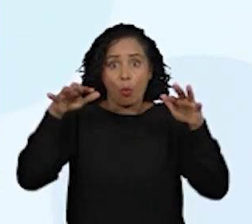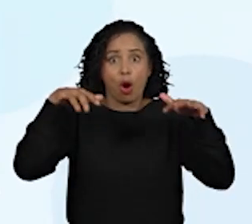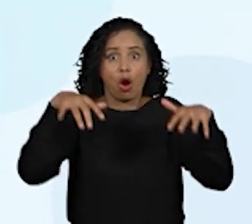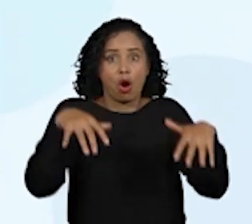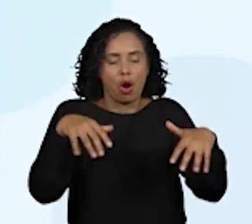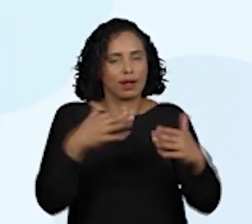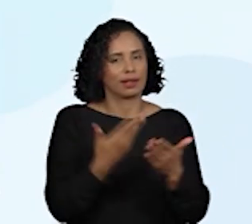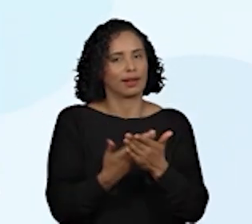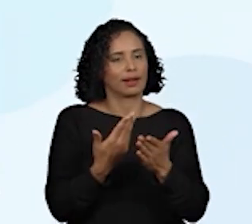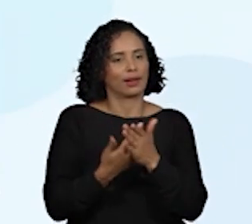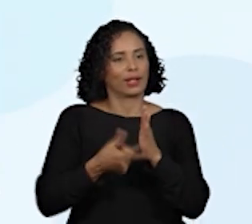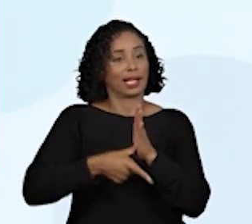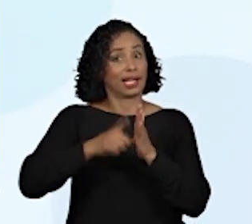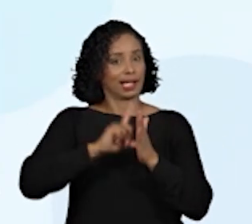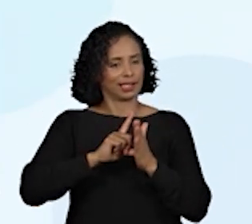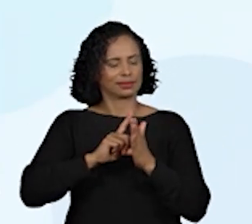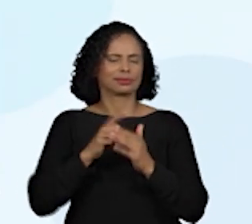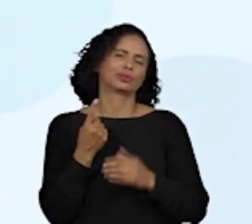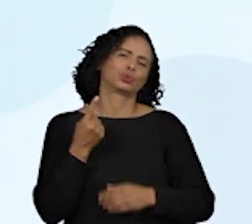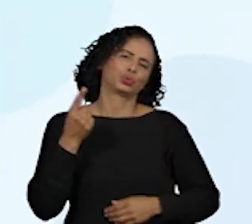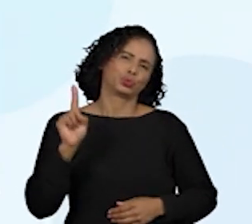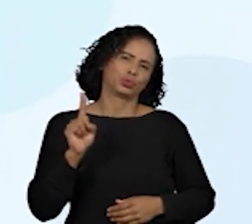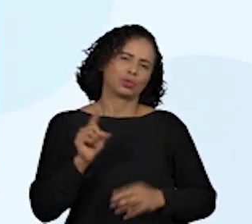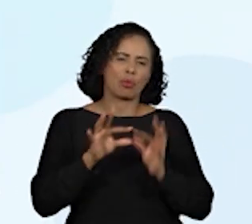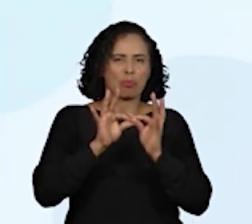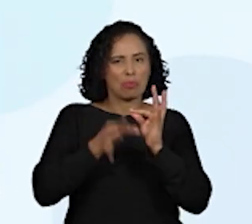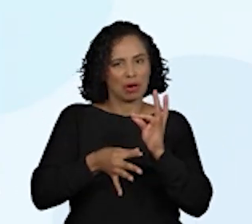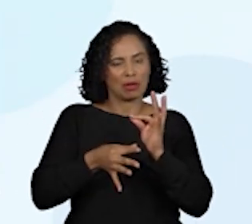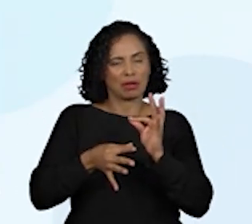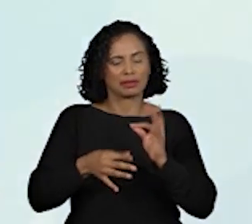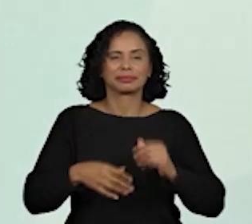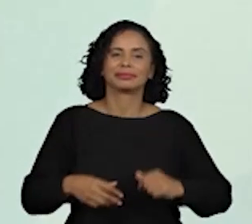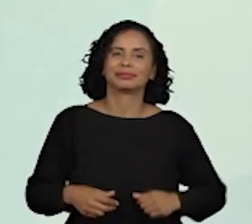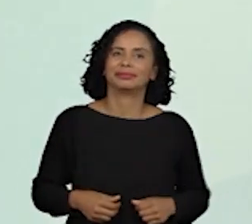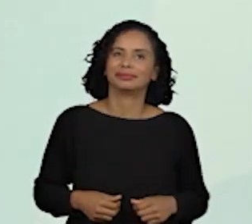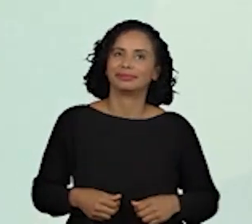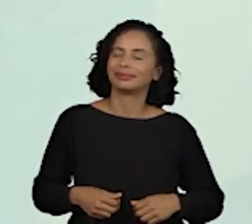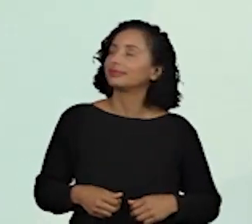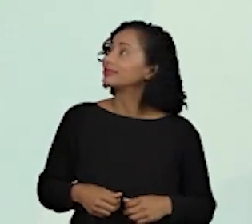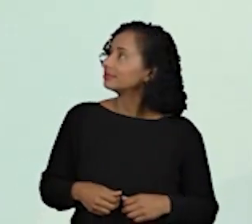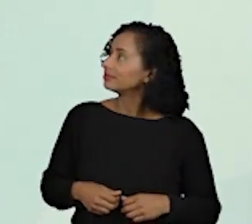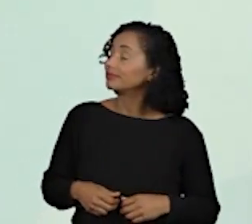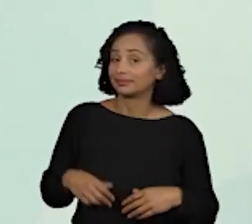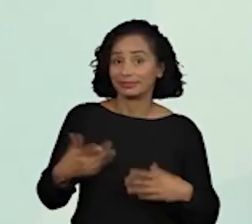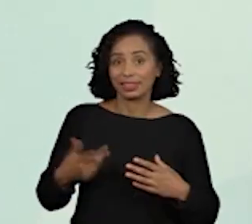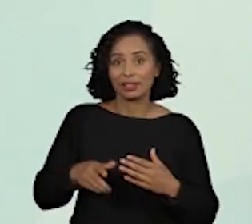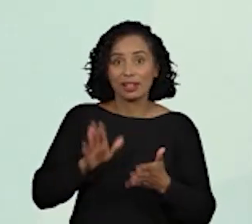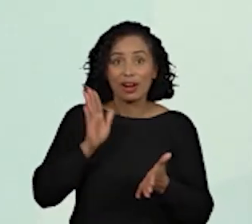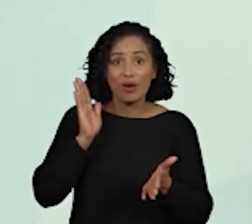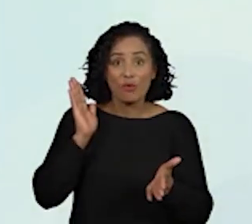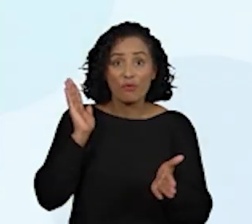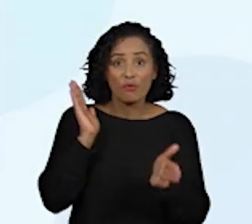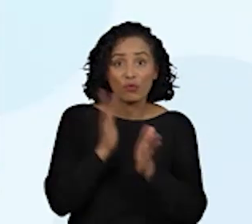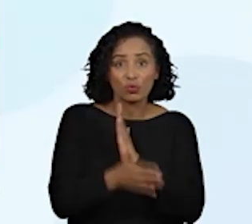aula anterior. Ou melhor, foi o último trecho, porque Petrúquio saiu